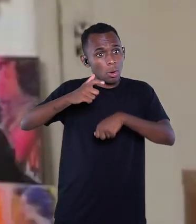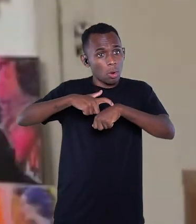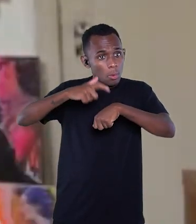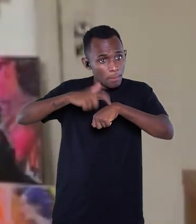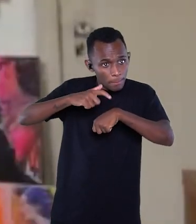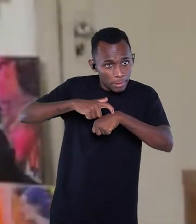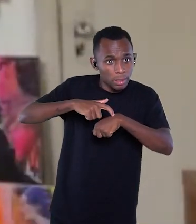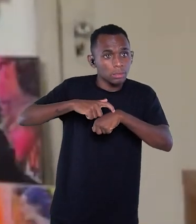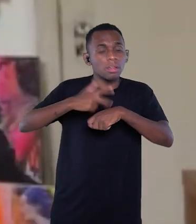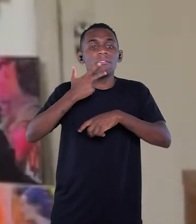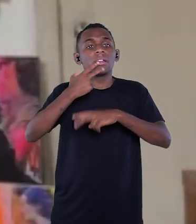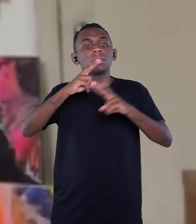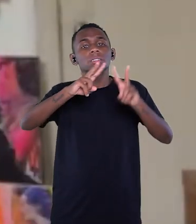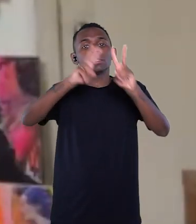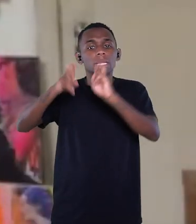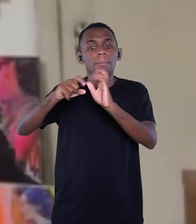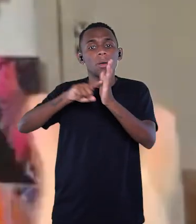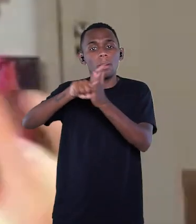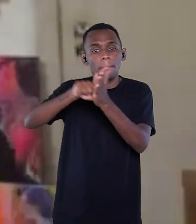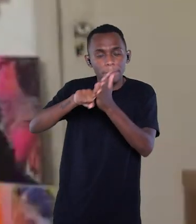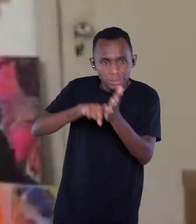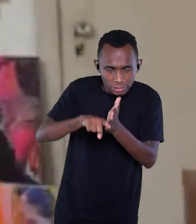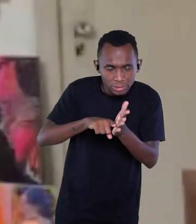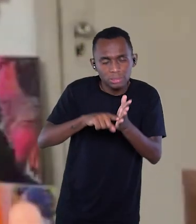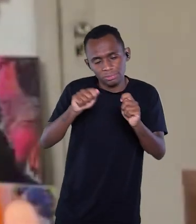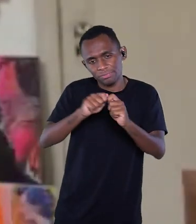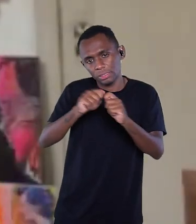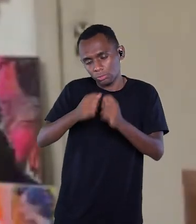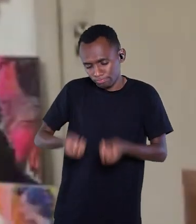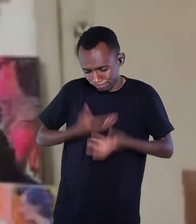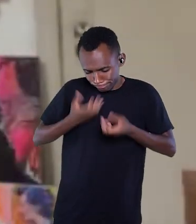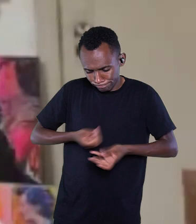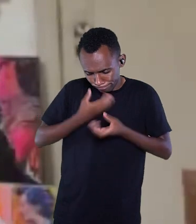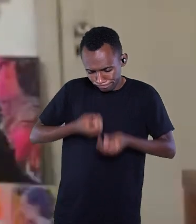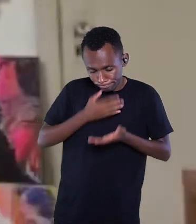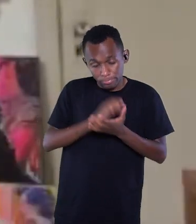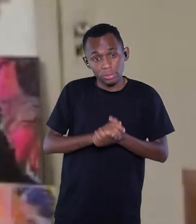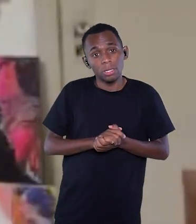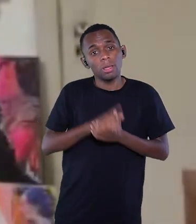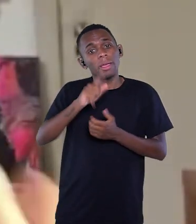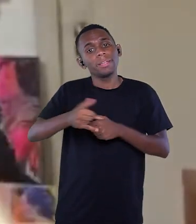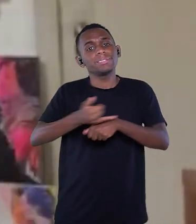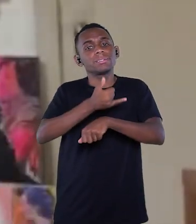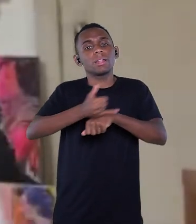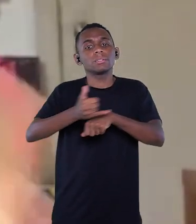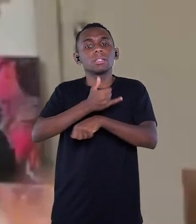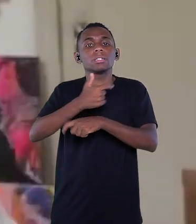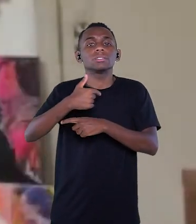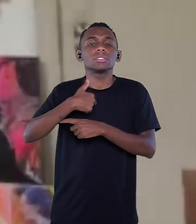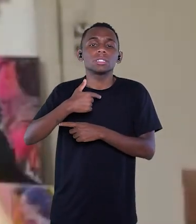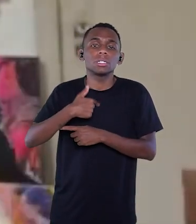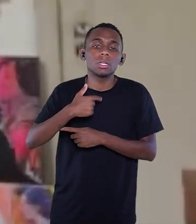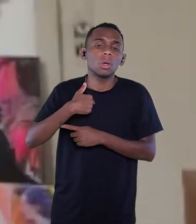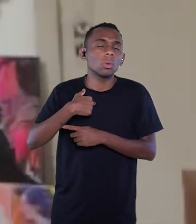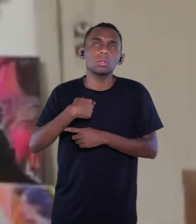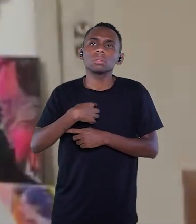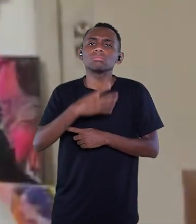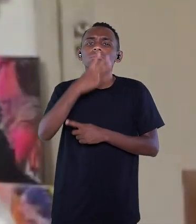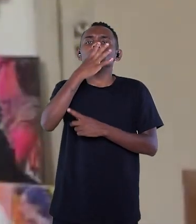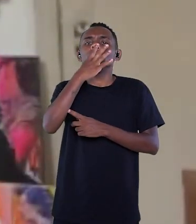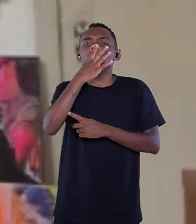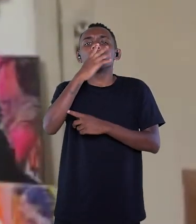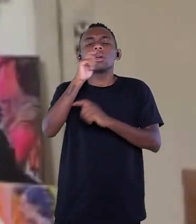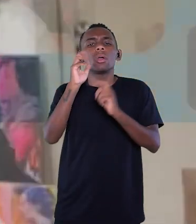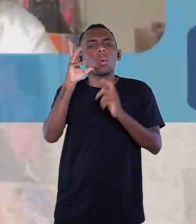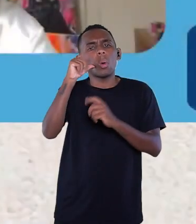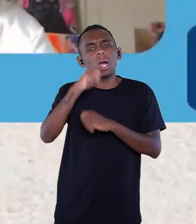explanação, né, falando sobre a minha pesquisa, eu fiz um poema e acho que essa é a maneira que eu tô... E é incrível, eu acho